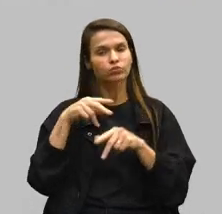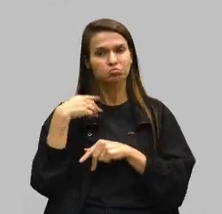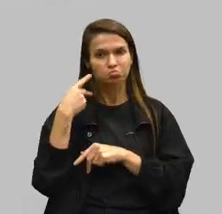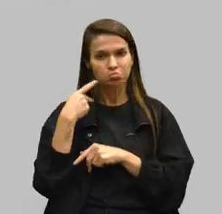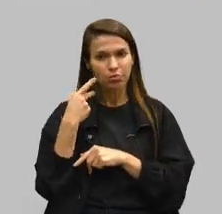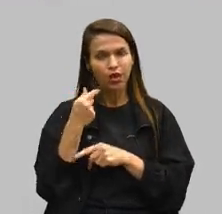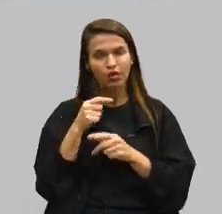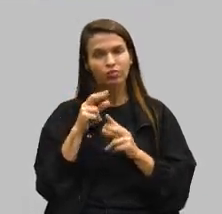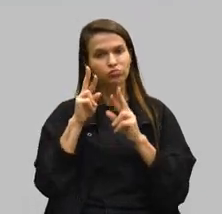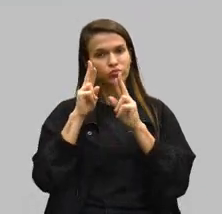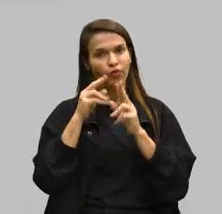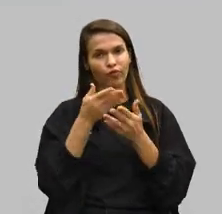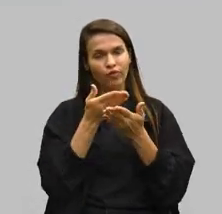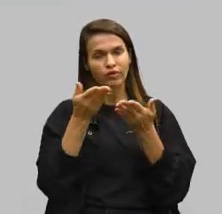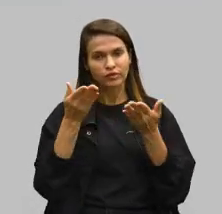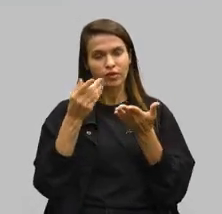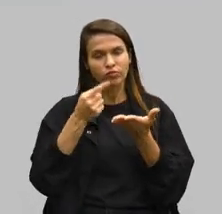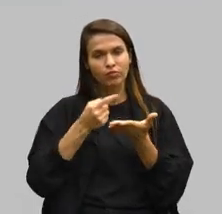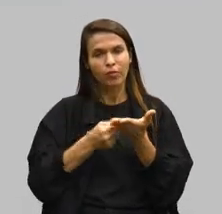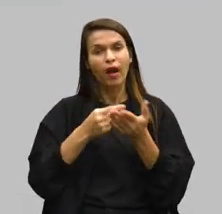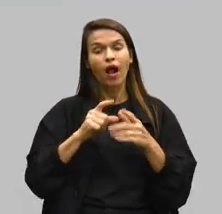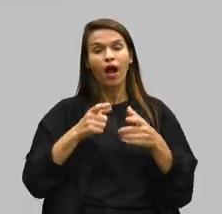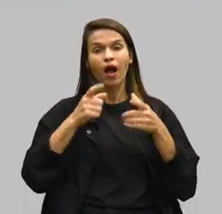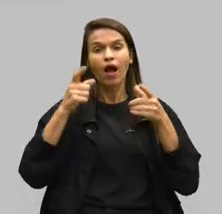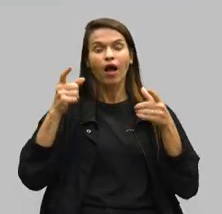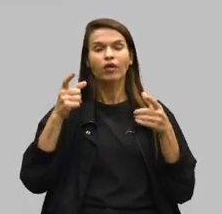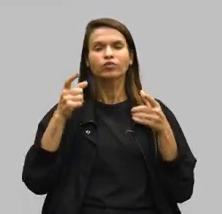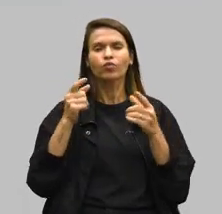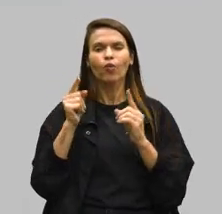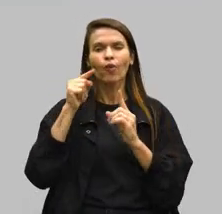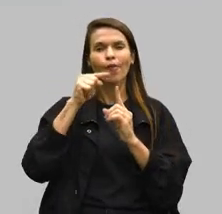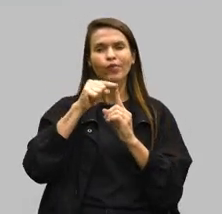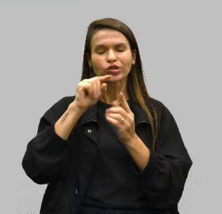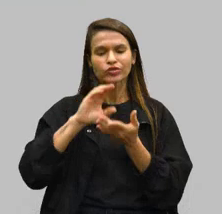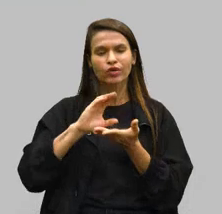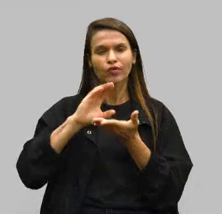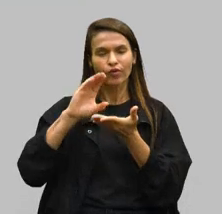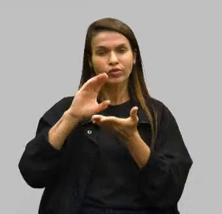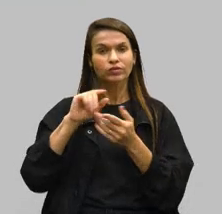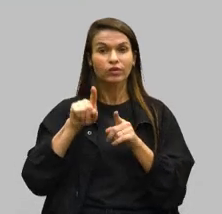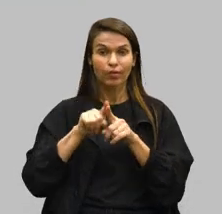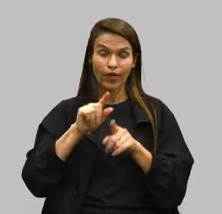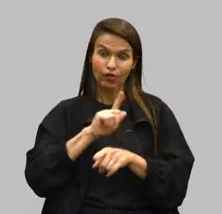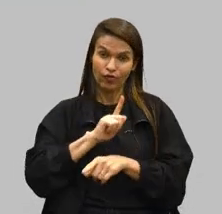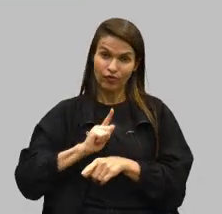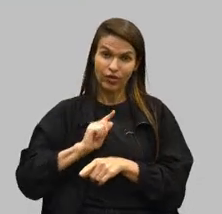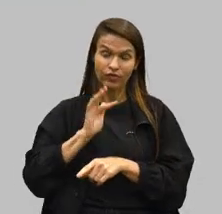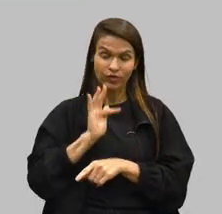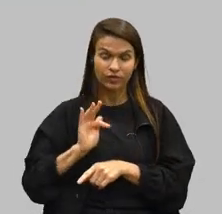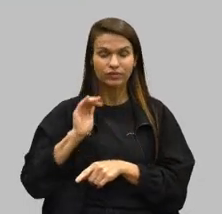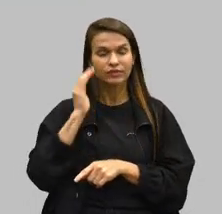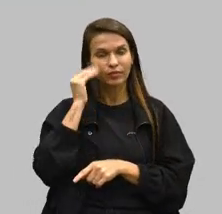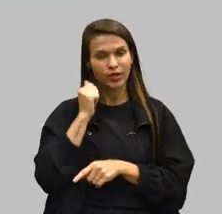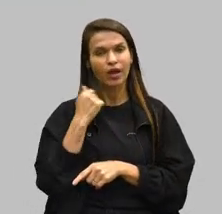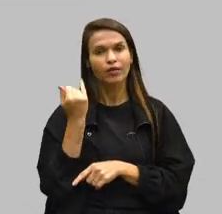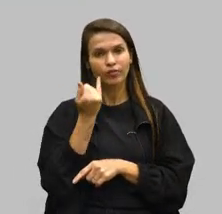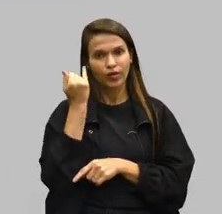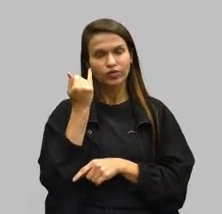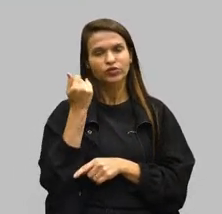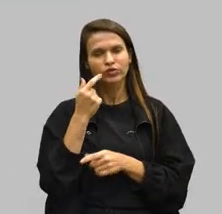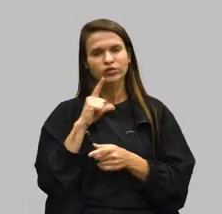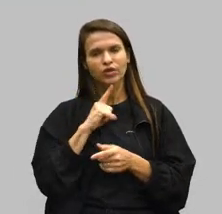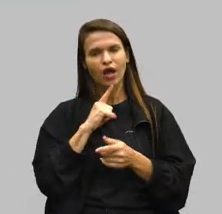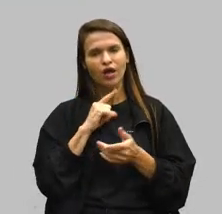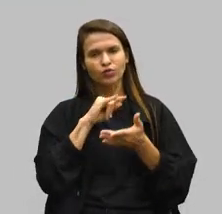com todos vocês também para ampliação e busca de recursos também no governo federal nós sabemos que isso é importante nós estamos aqui numa pasta